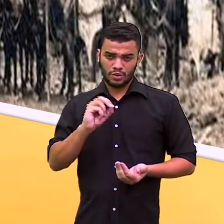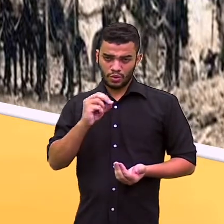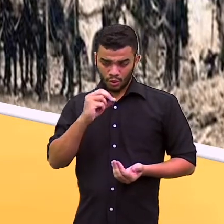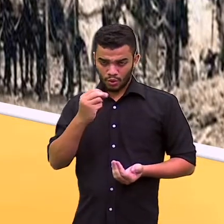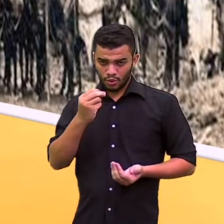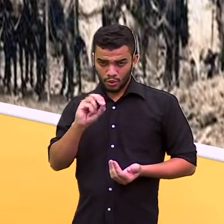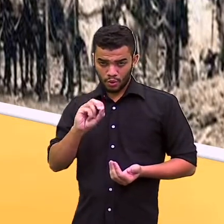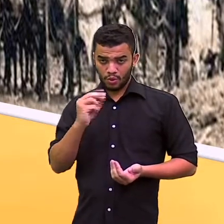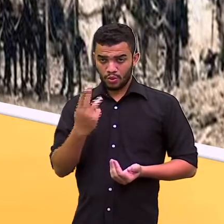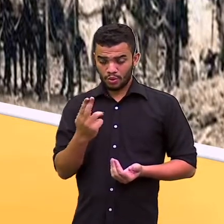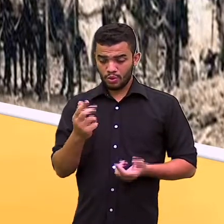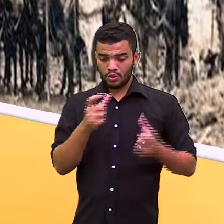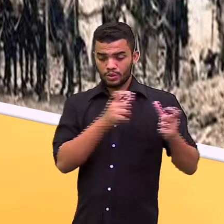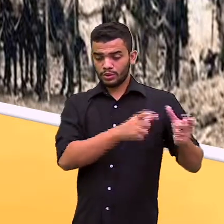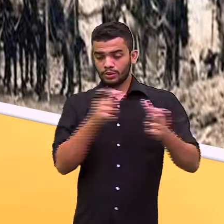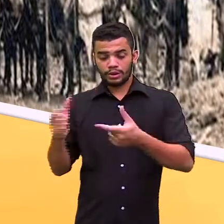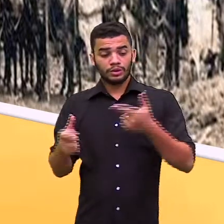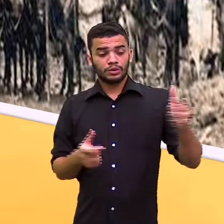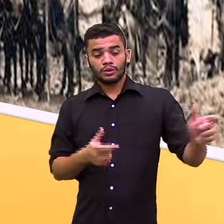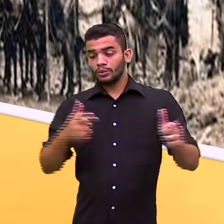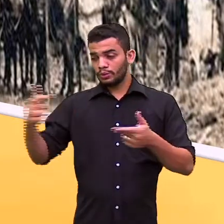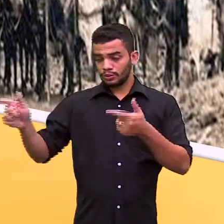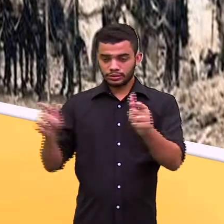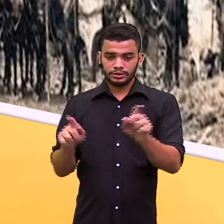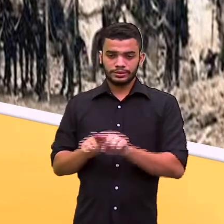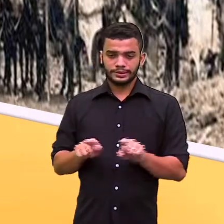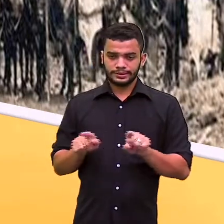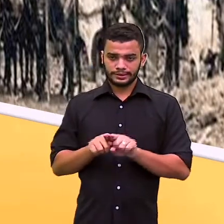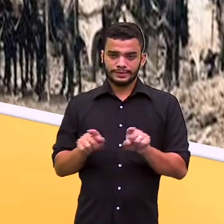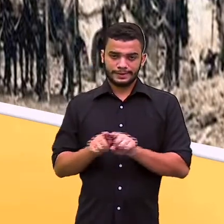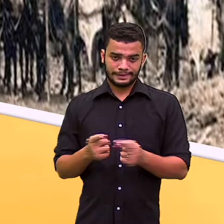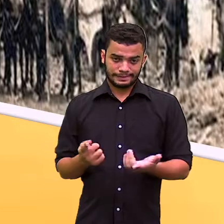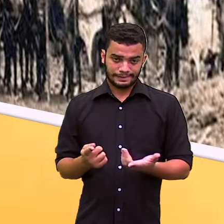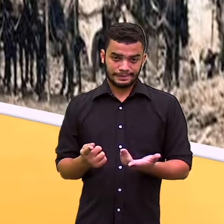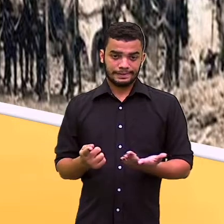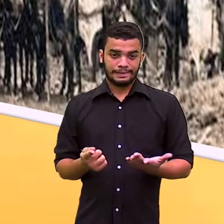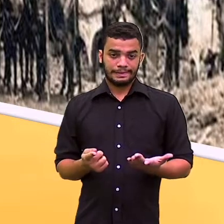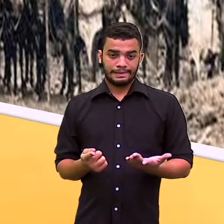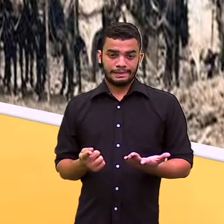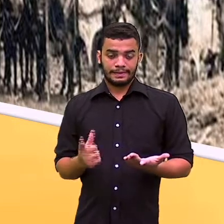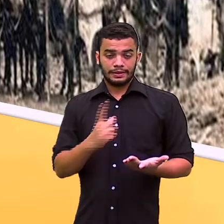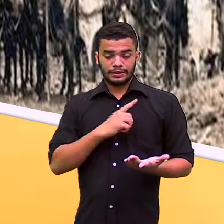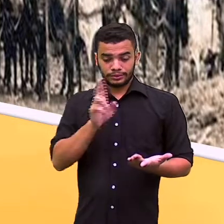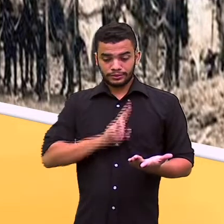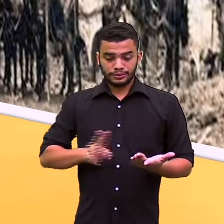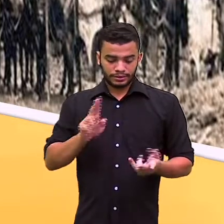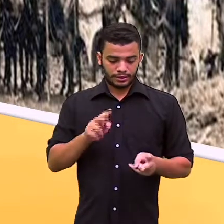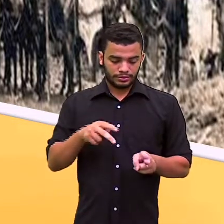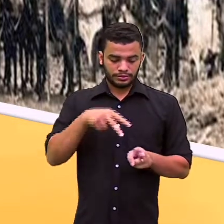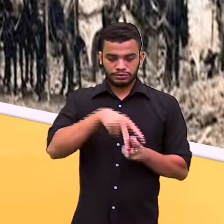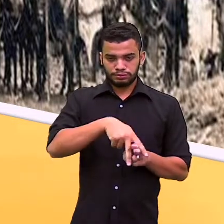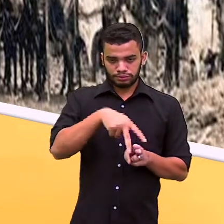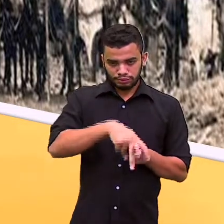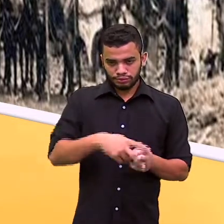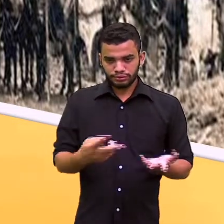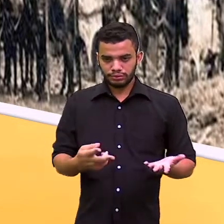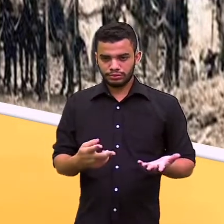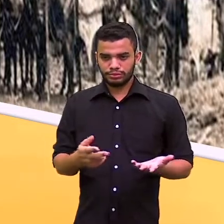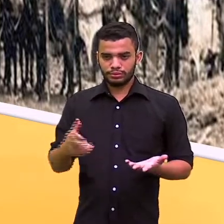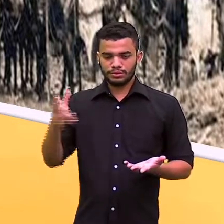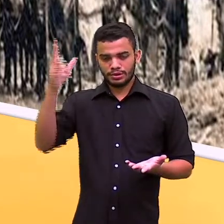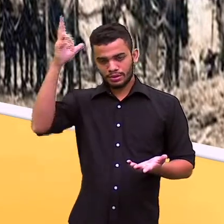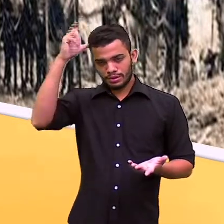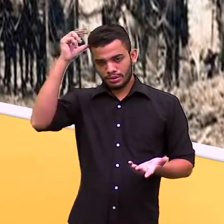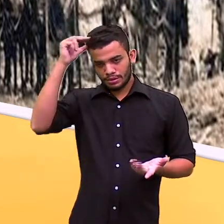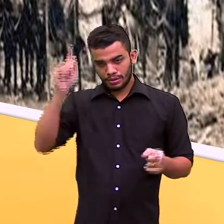Sobretudo nas áreas mineradoras, as mercadorias eram transportadas por mulas, animais considerados, ao longo